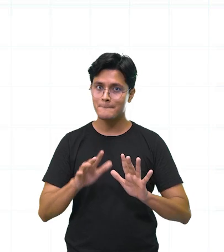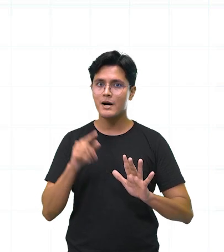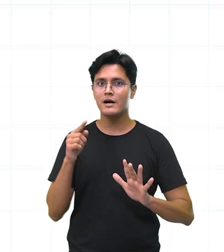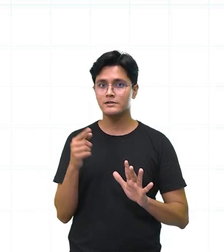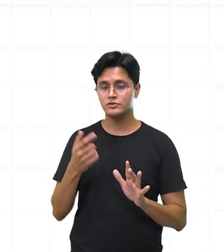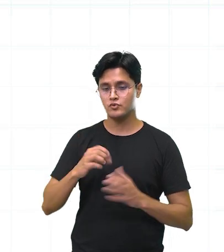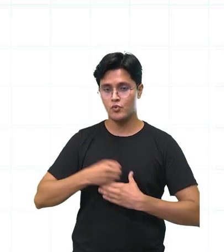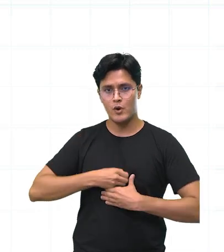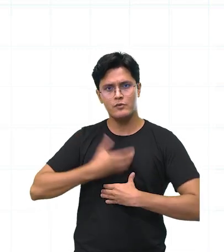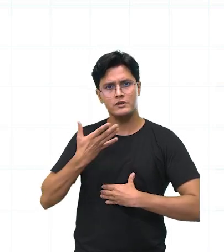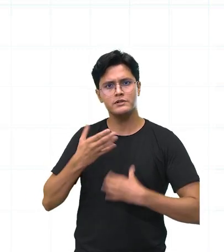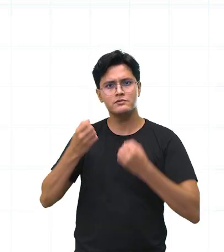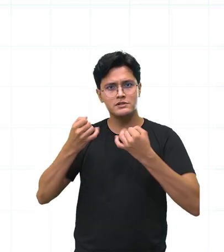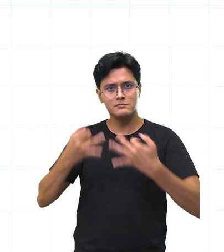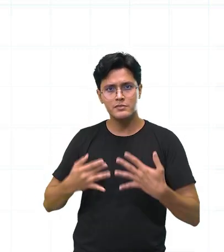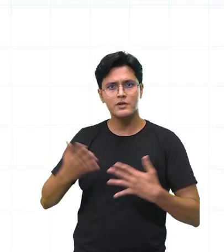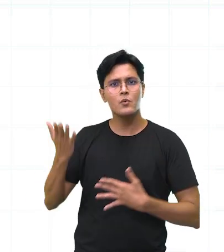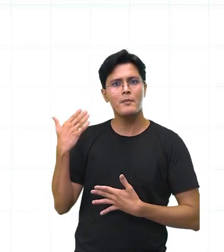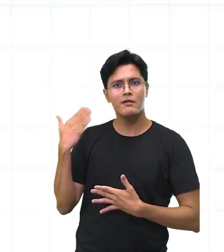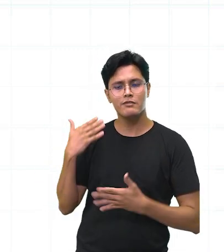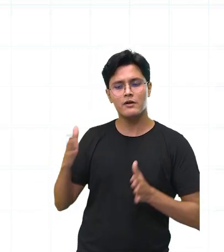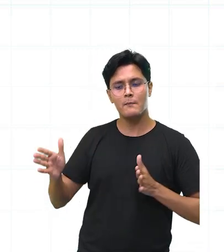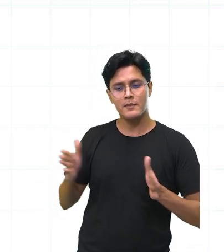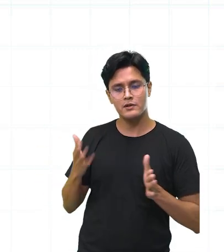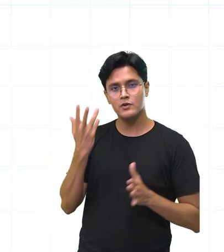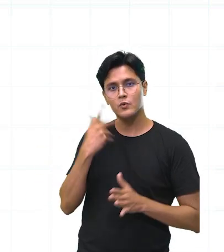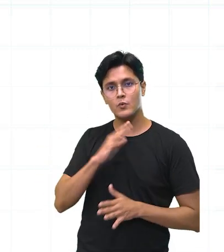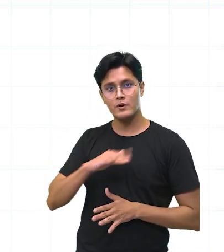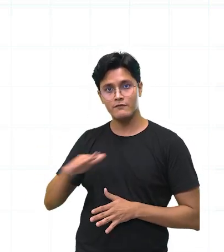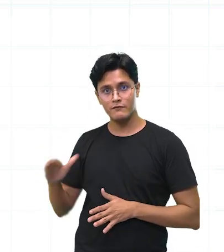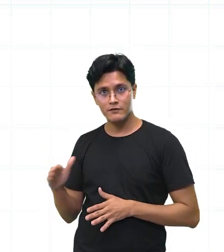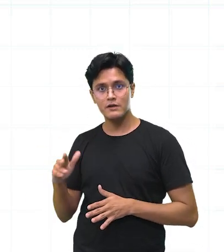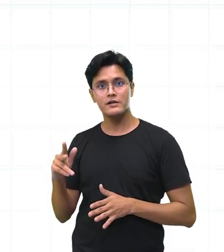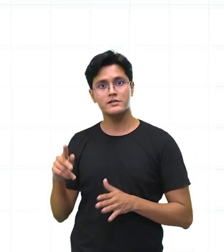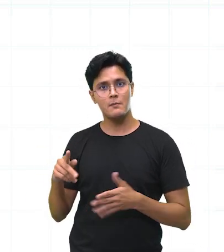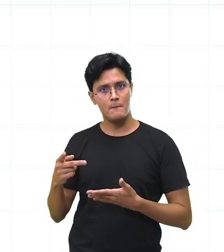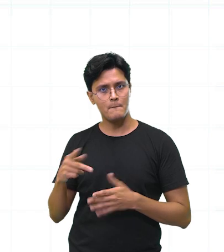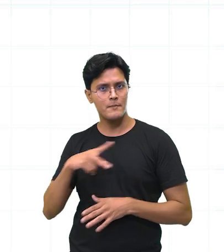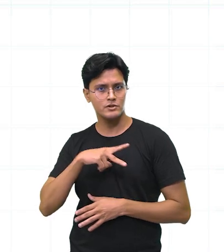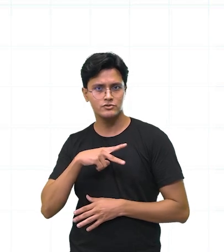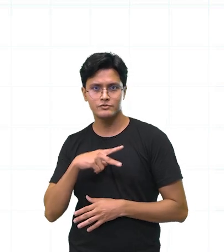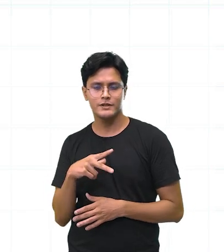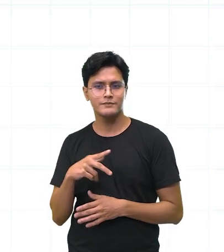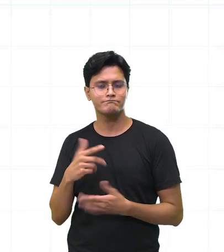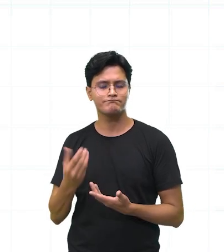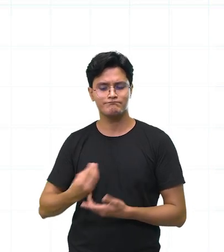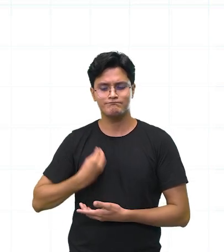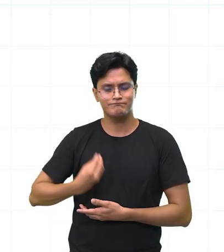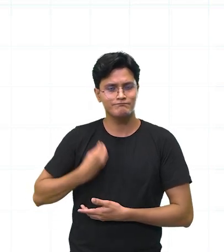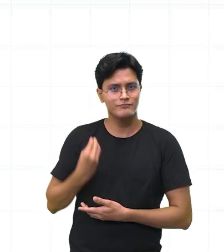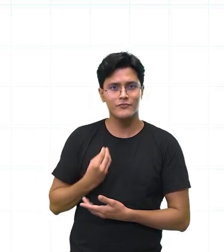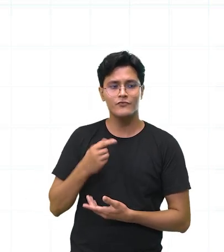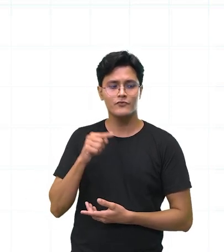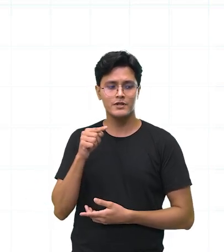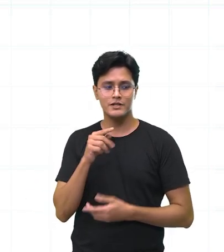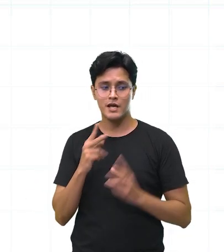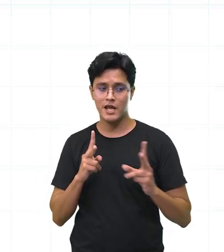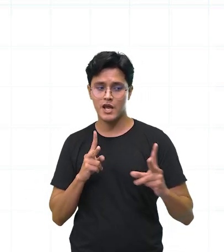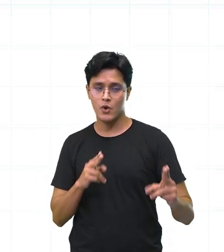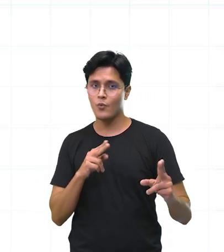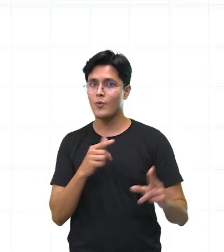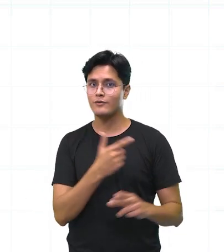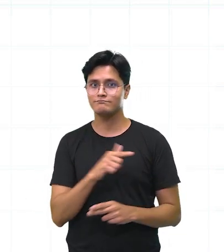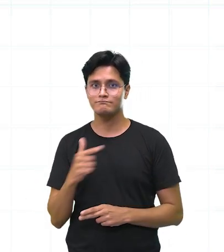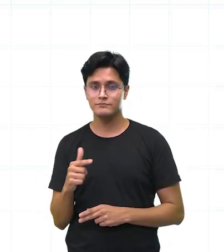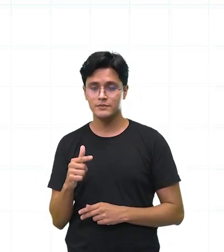toda aquela infância que não tive vem. Então veja que ele traz uma memória. Será que essa memória é